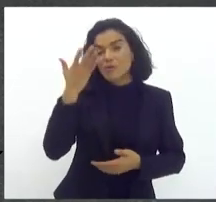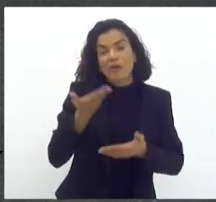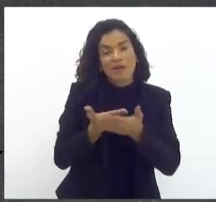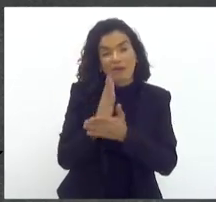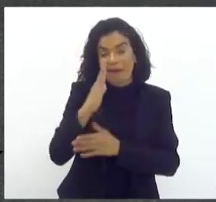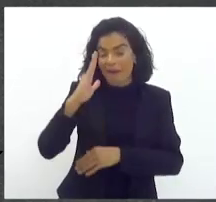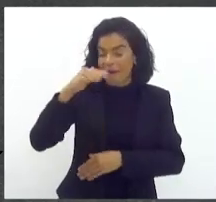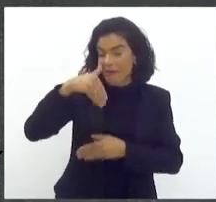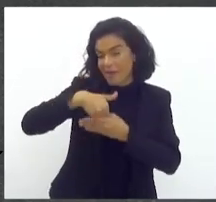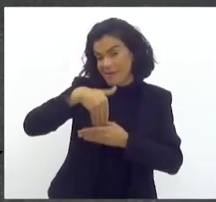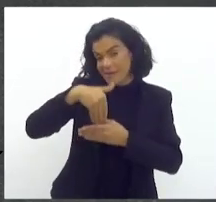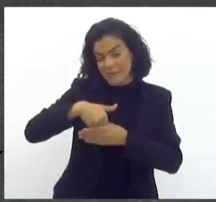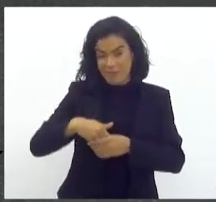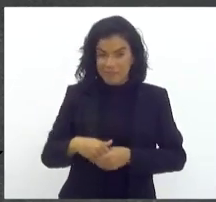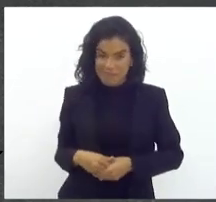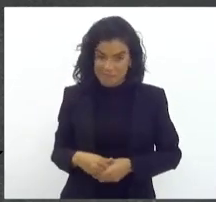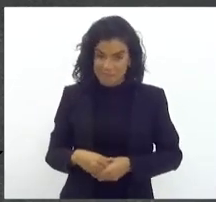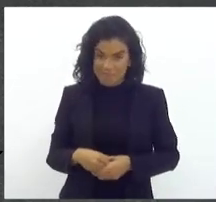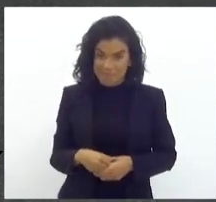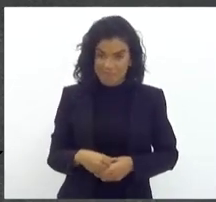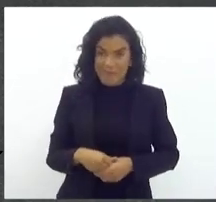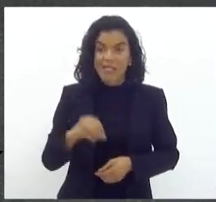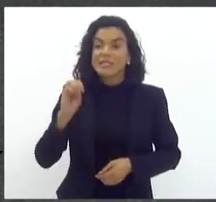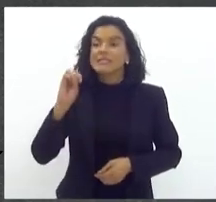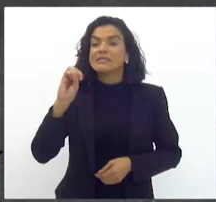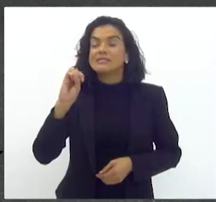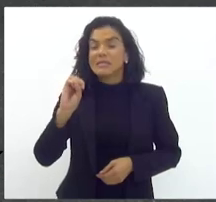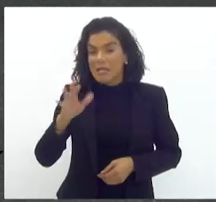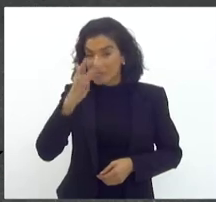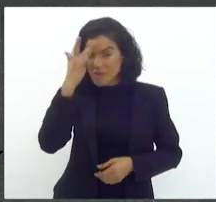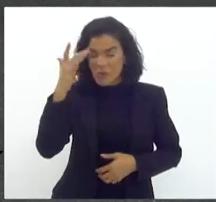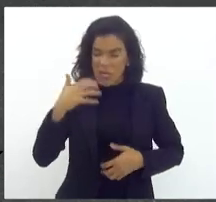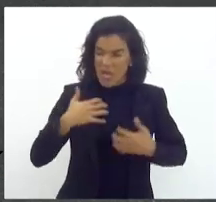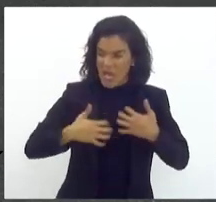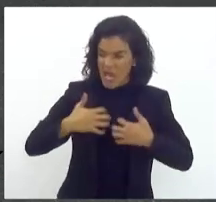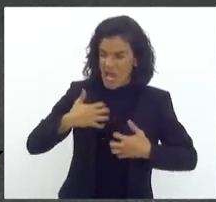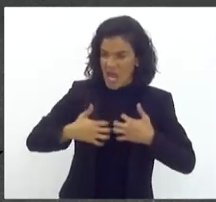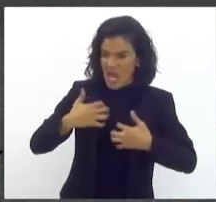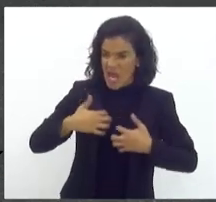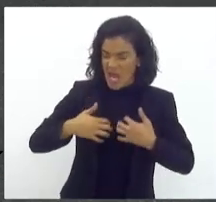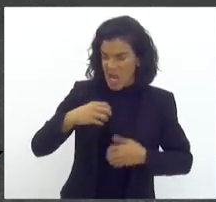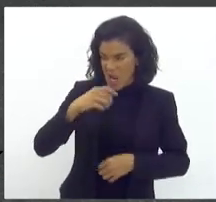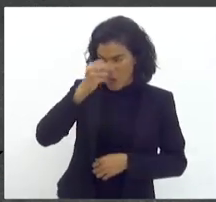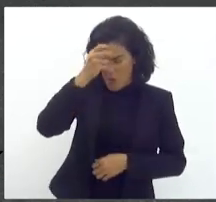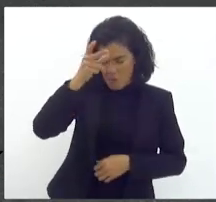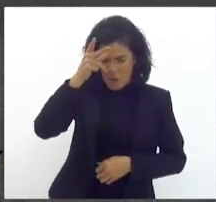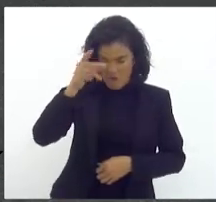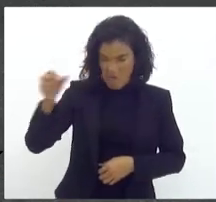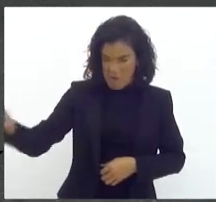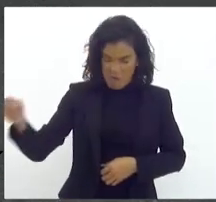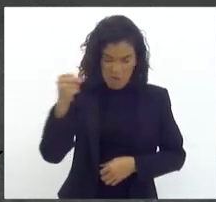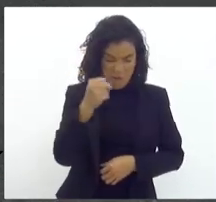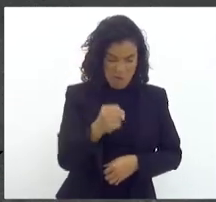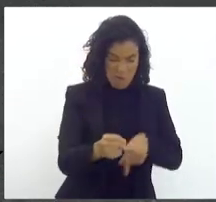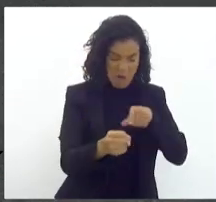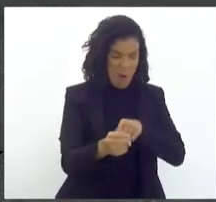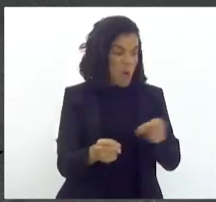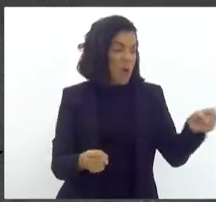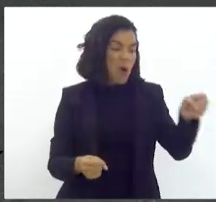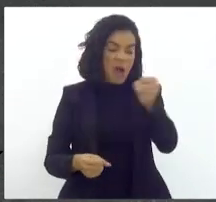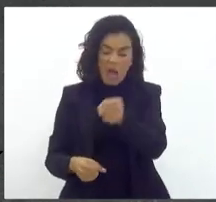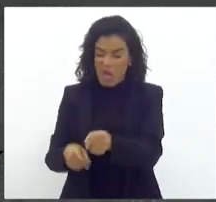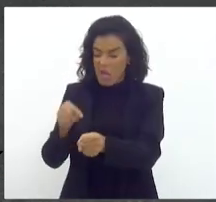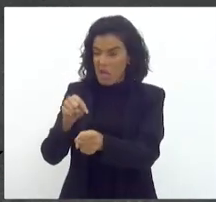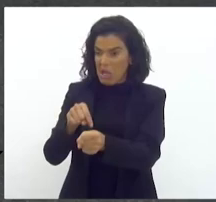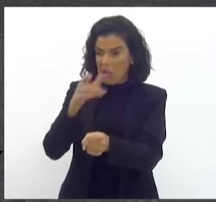eleição se alguém acha ruim que o prefeito nomeie essa ou aquela